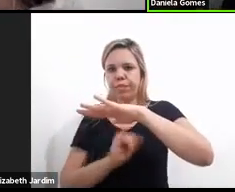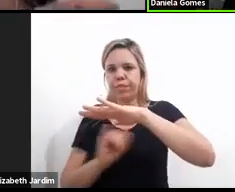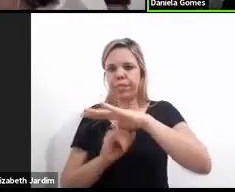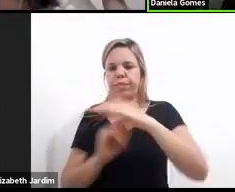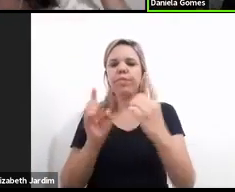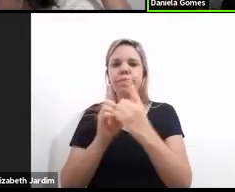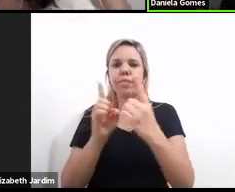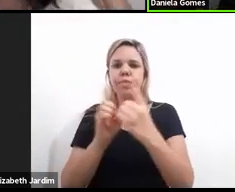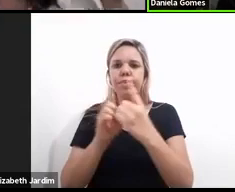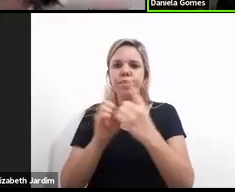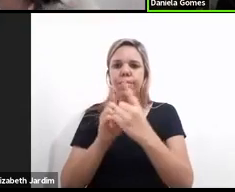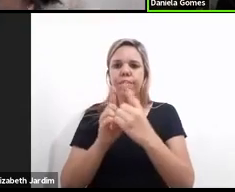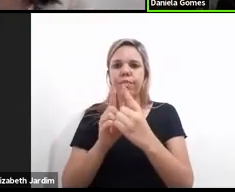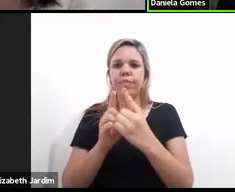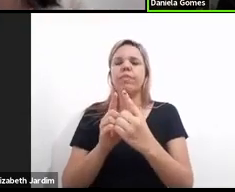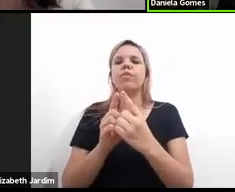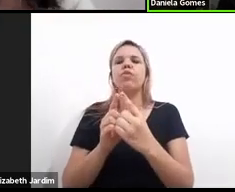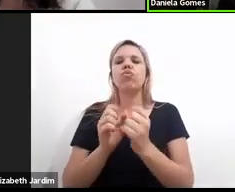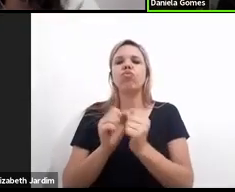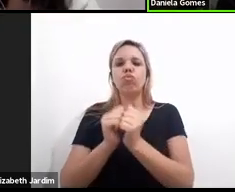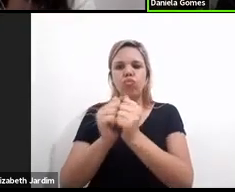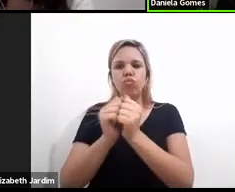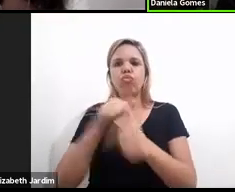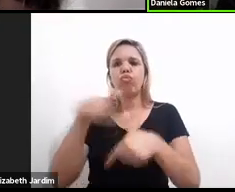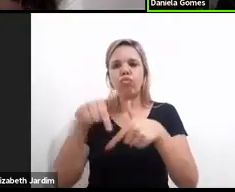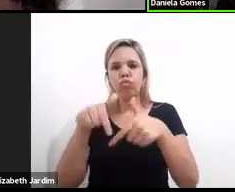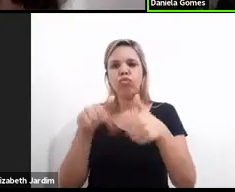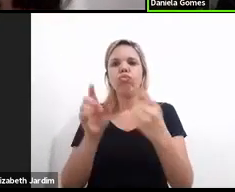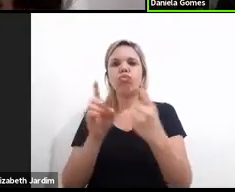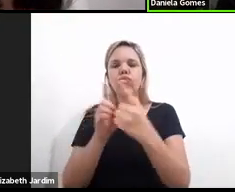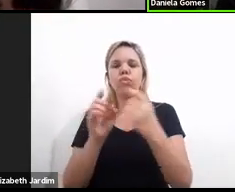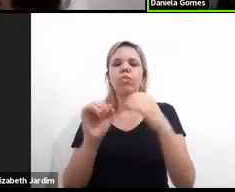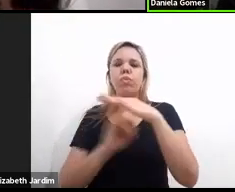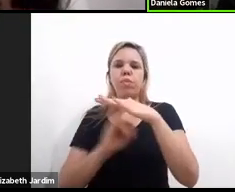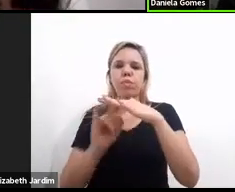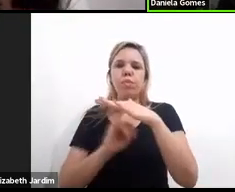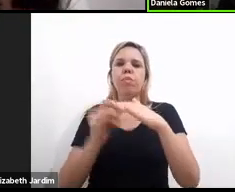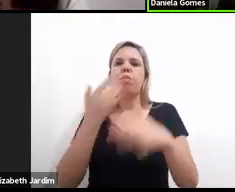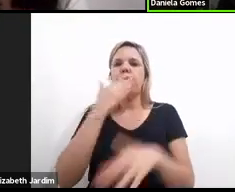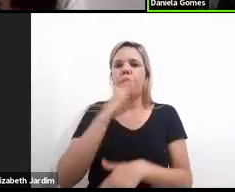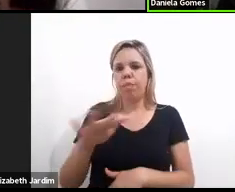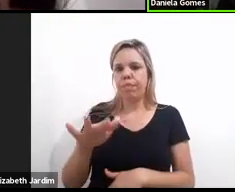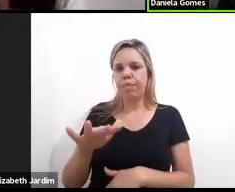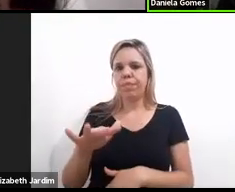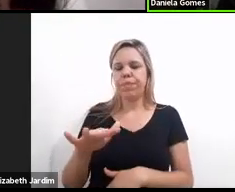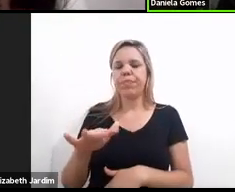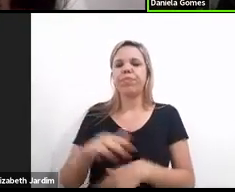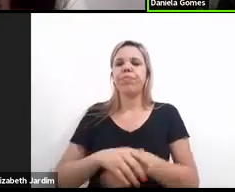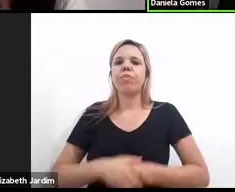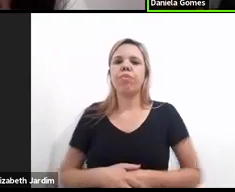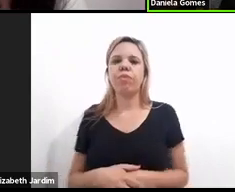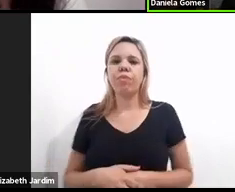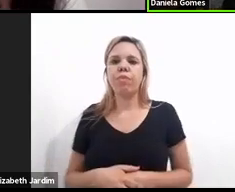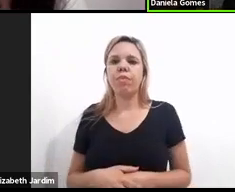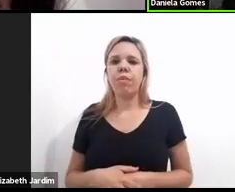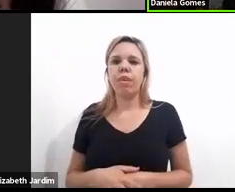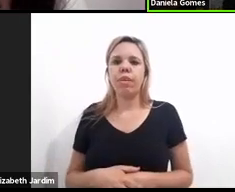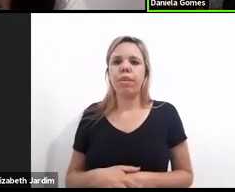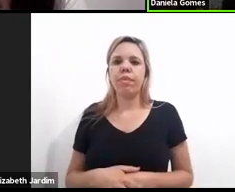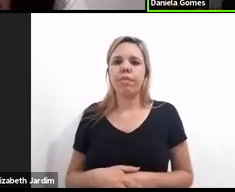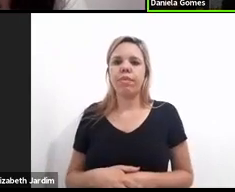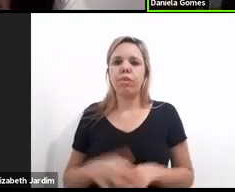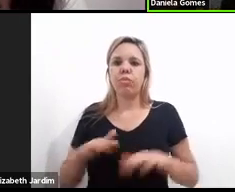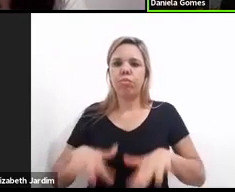em conjunto aí com a Mariana, a Fundação, as crianças, desde da vida da